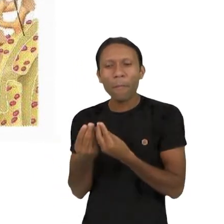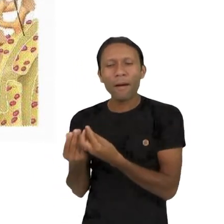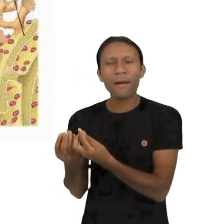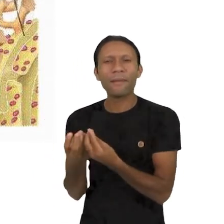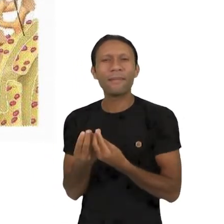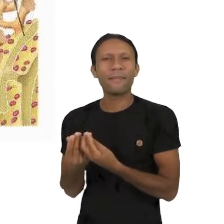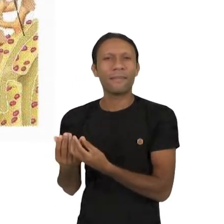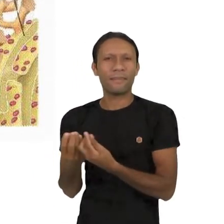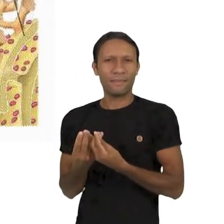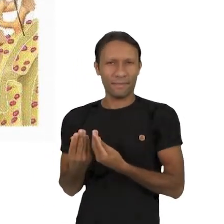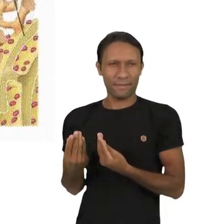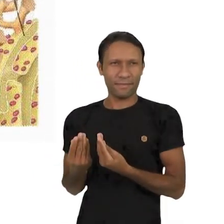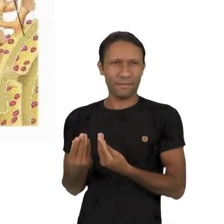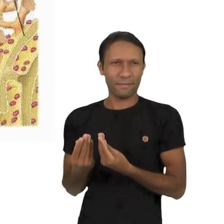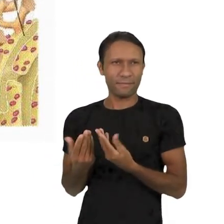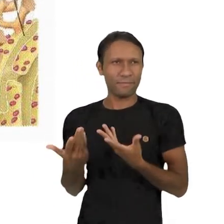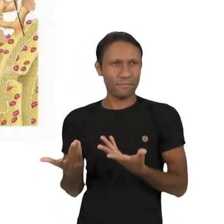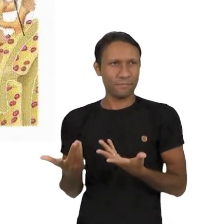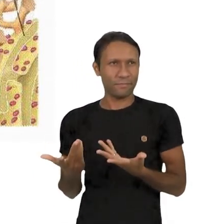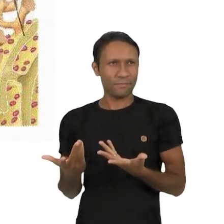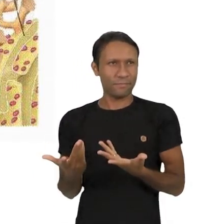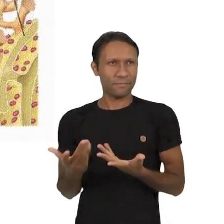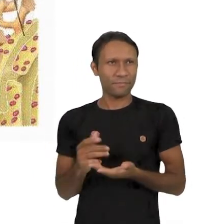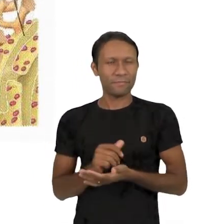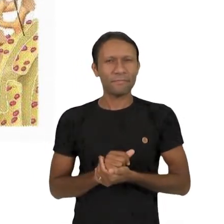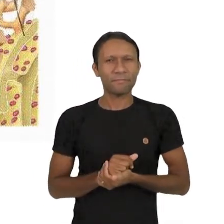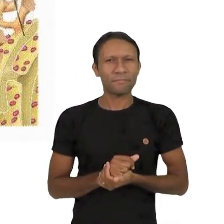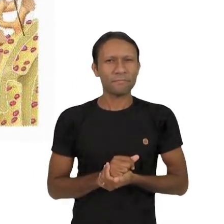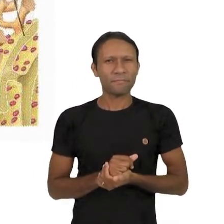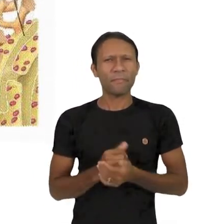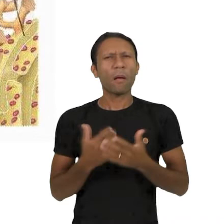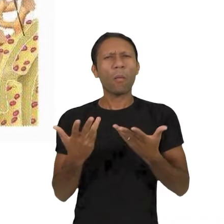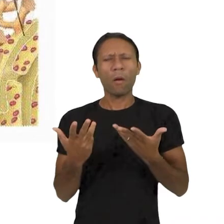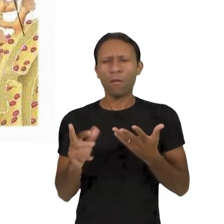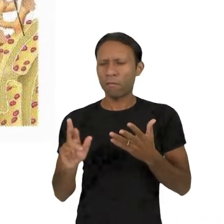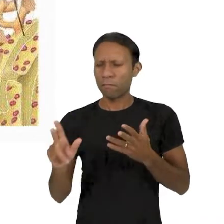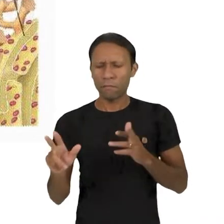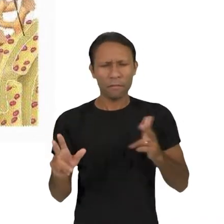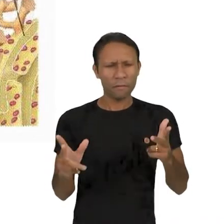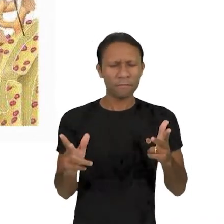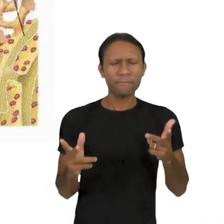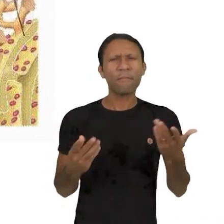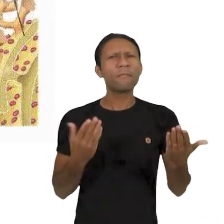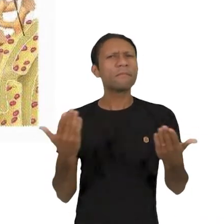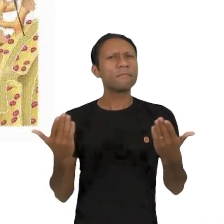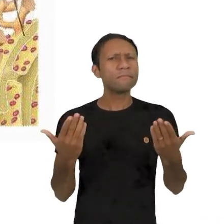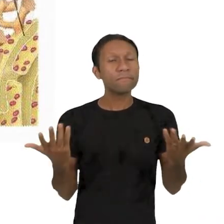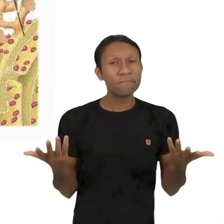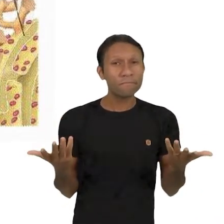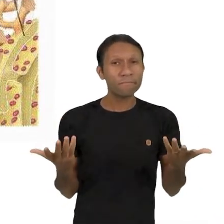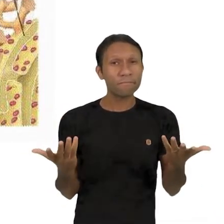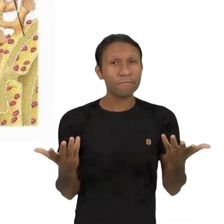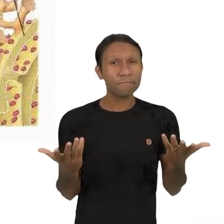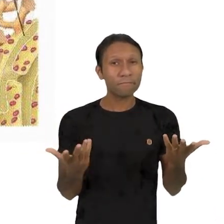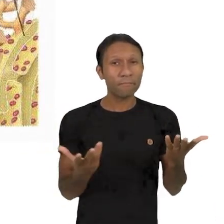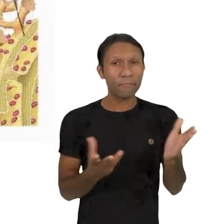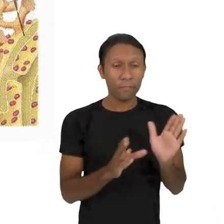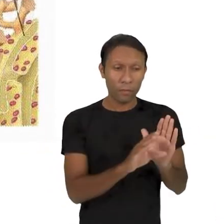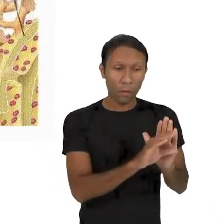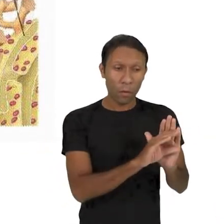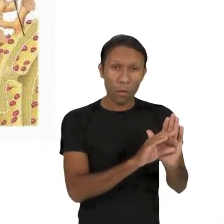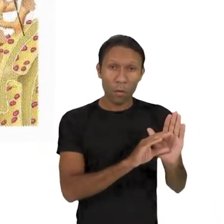do que você estiver utilizando, tá? Qual é a grande diferença? A grande diferença é que o retículo